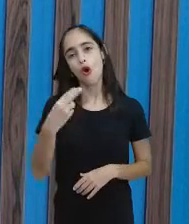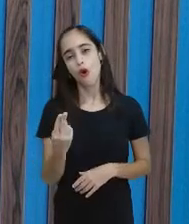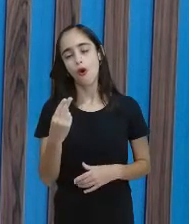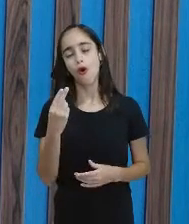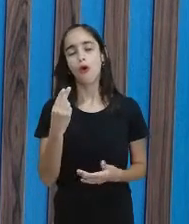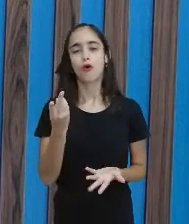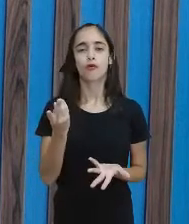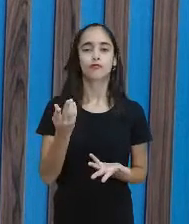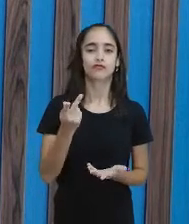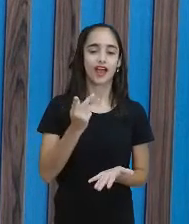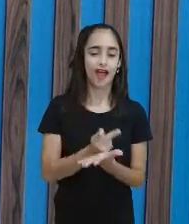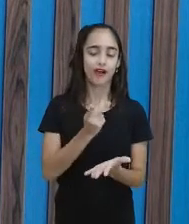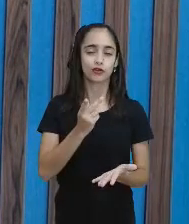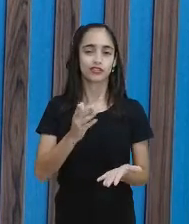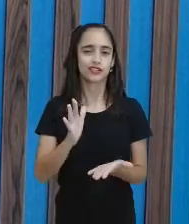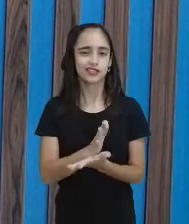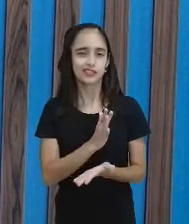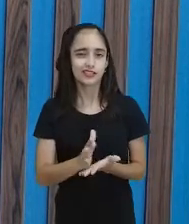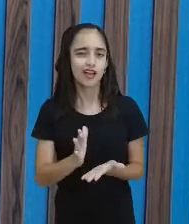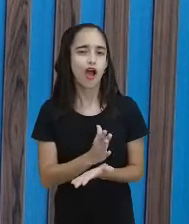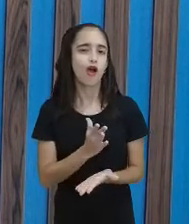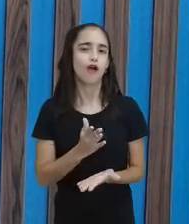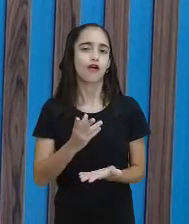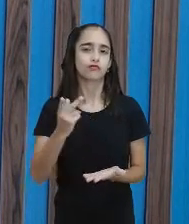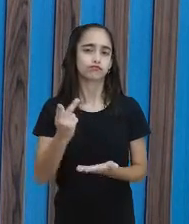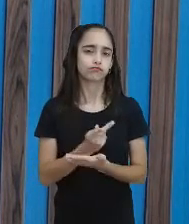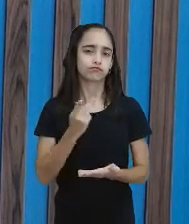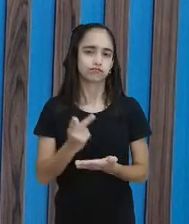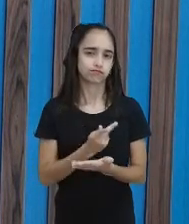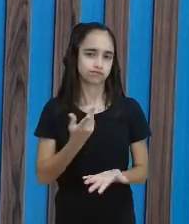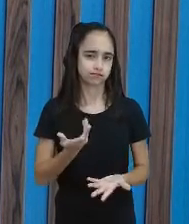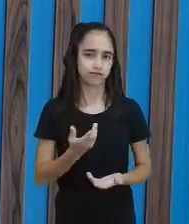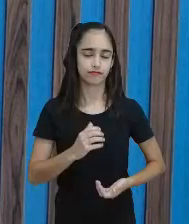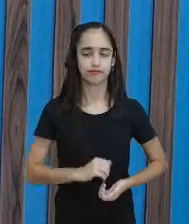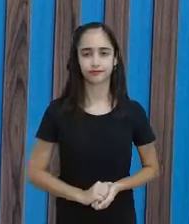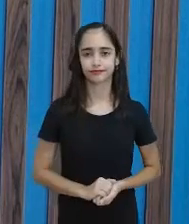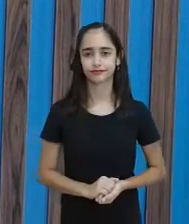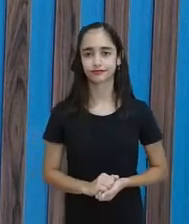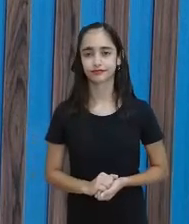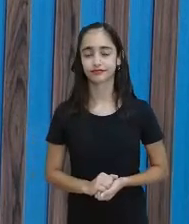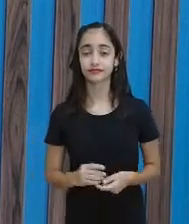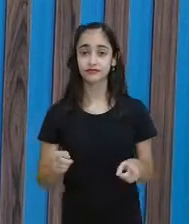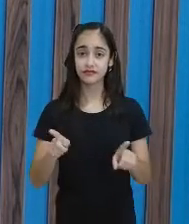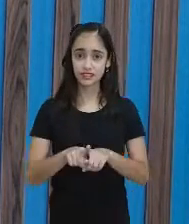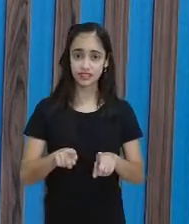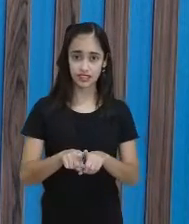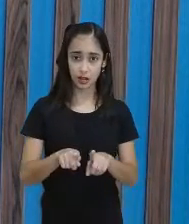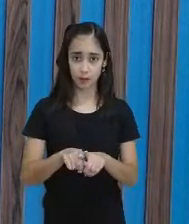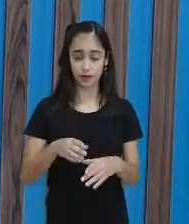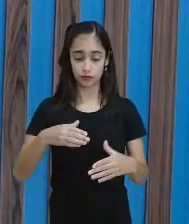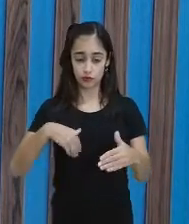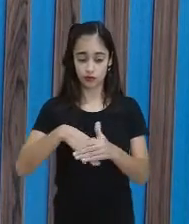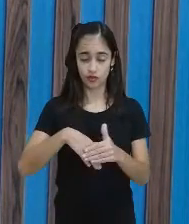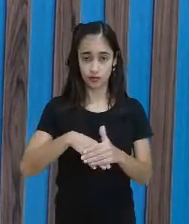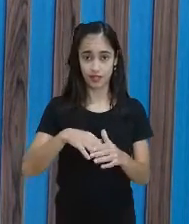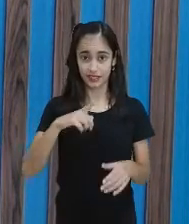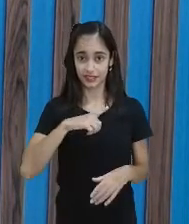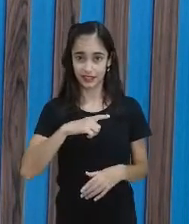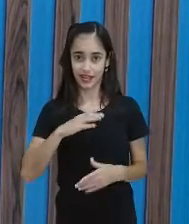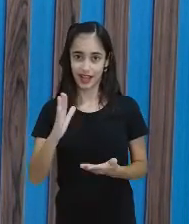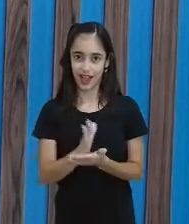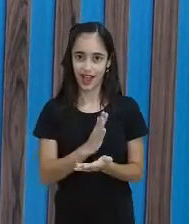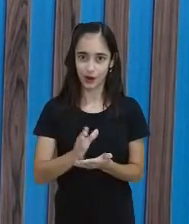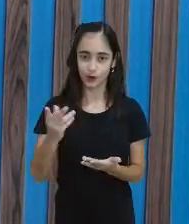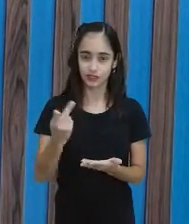aí, falando especificamente do voleibol, existem alguns erros, né? A gente tem aí a